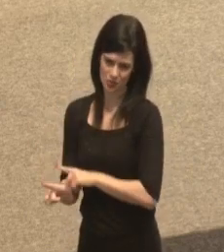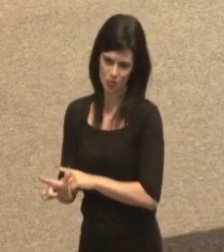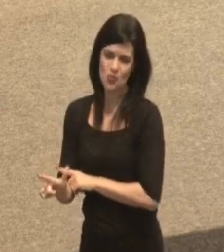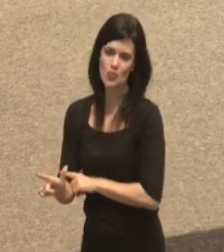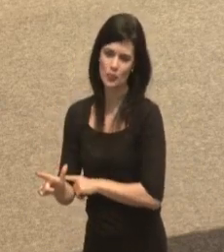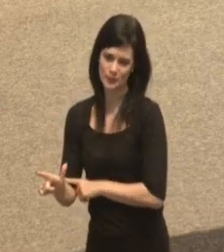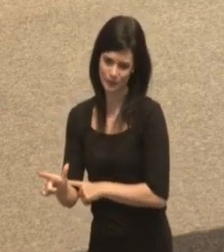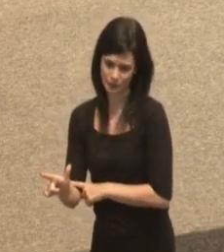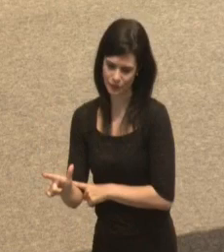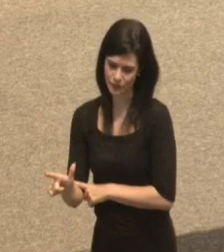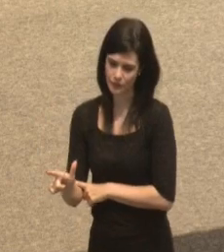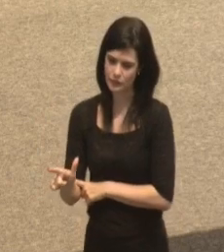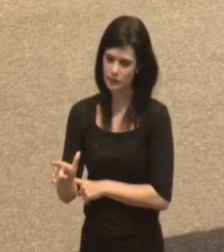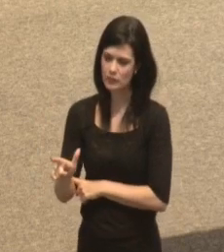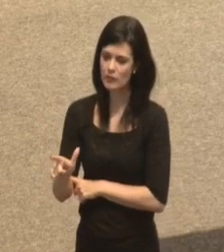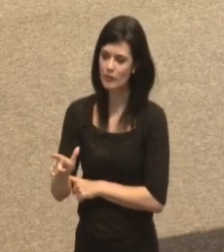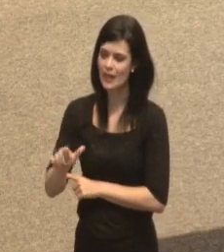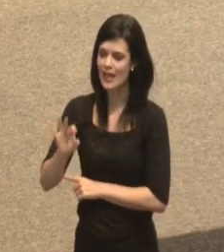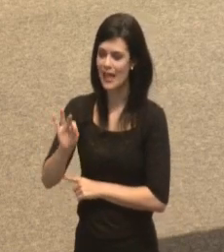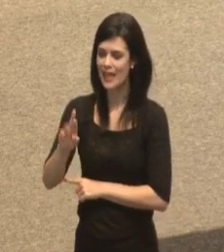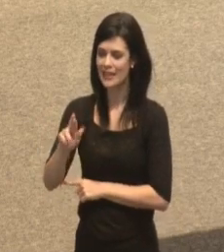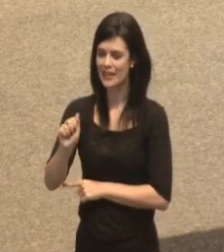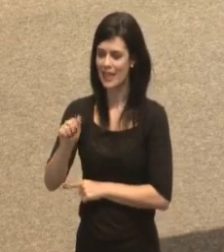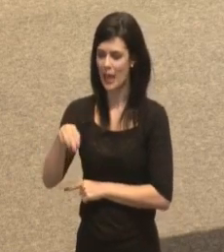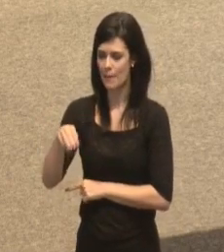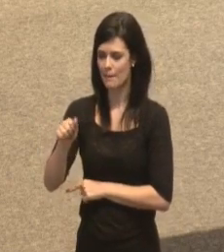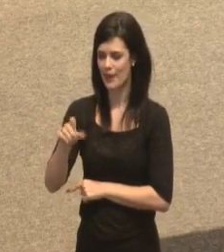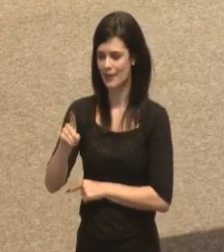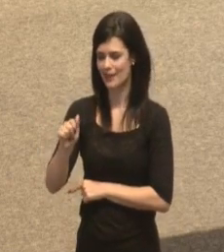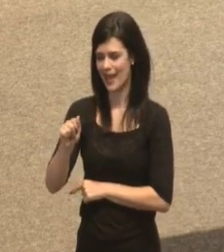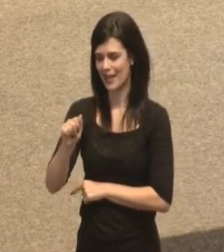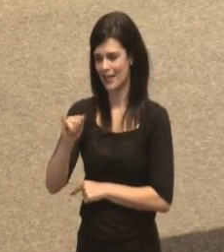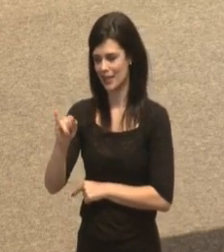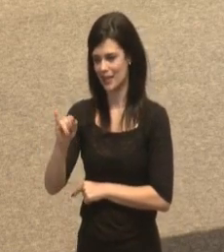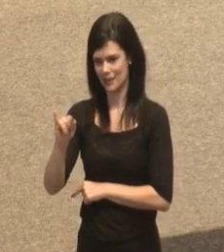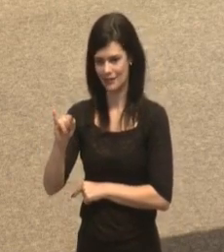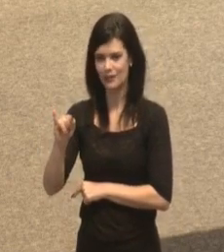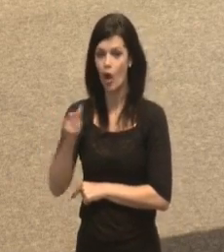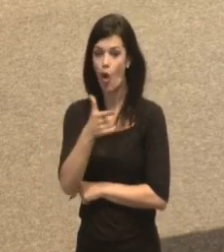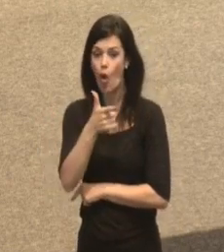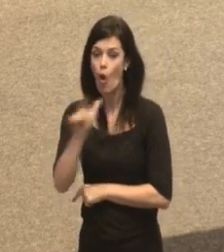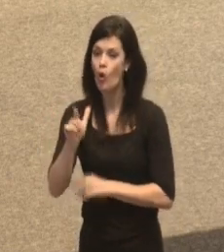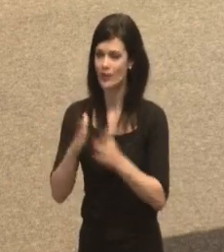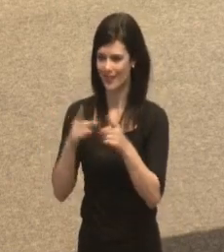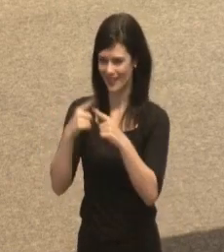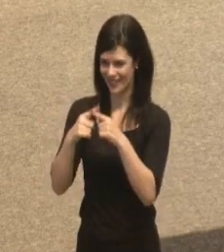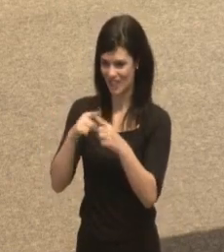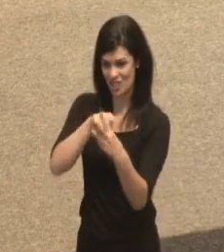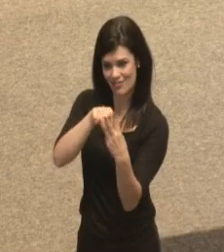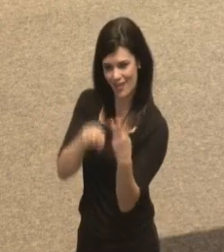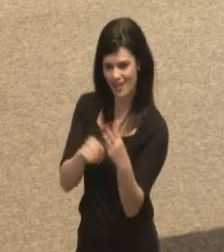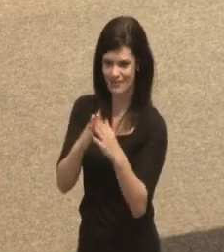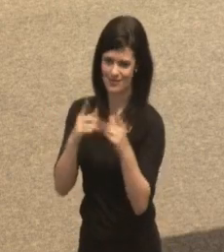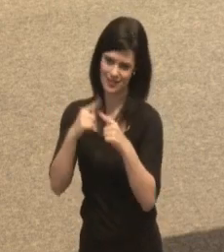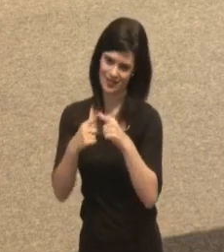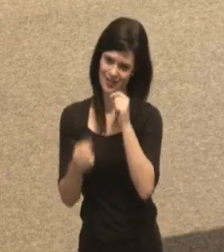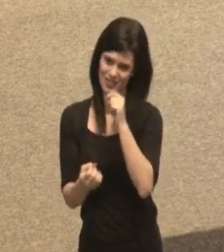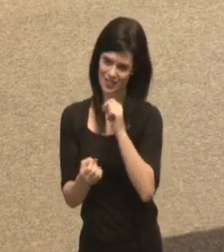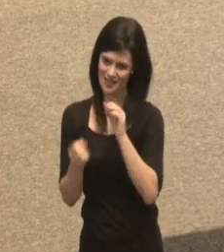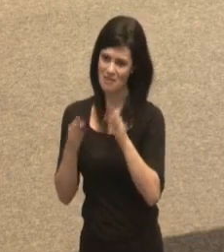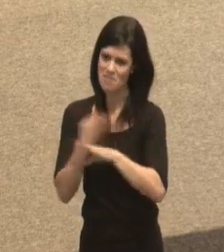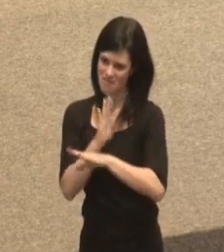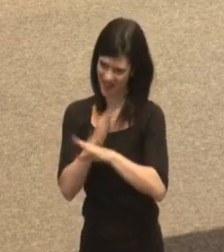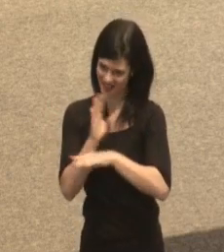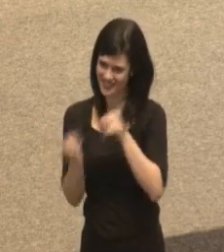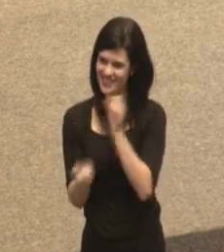de novembro é um sábado ali em Tramandaí, Rio Grande do Sul, organização de mais uma igreja batista, 3 igrejas organizadas no Rio Grande do Sul,